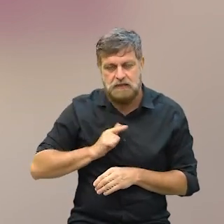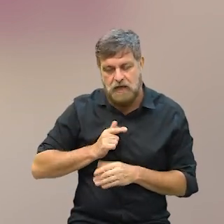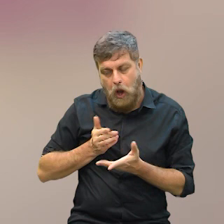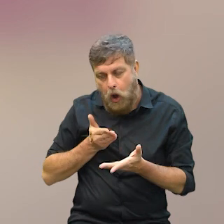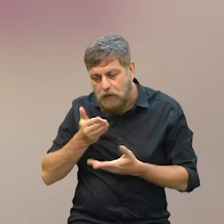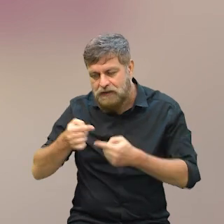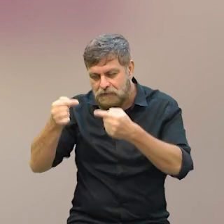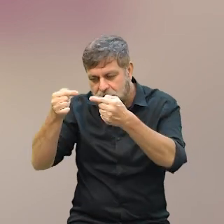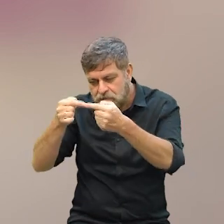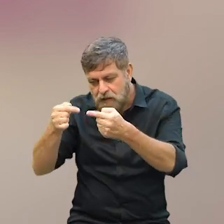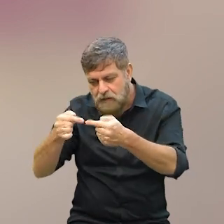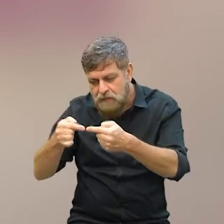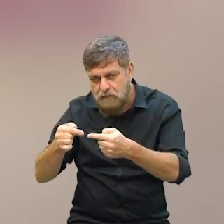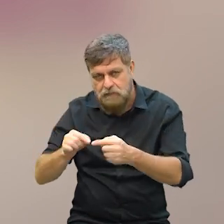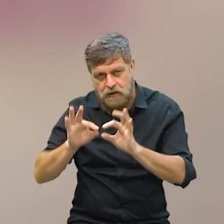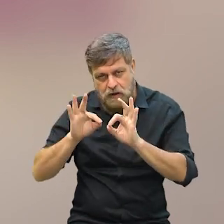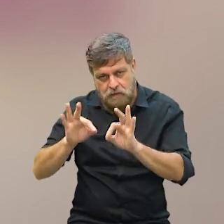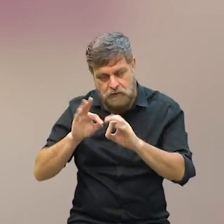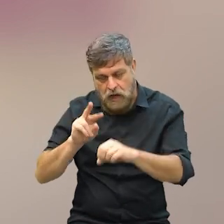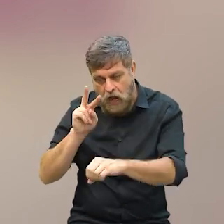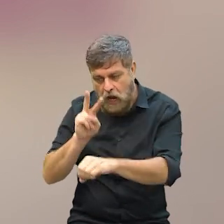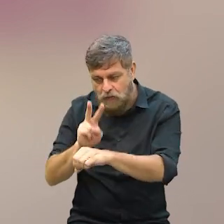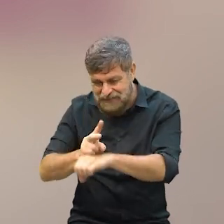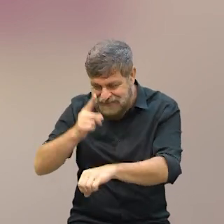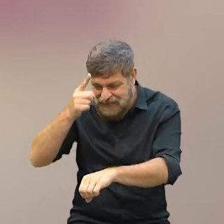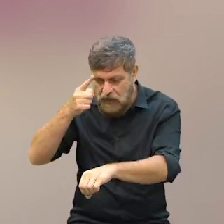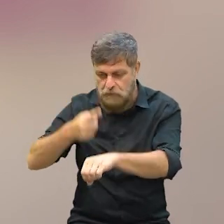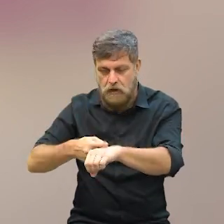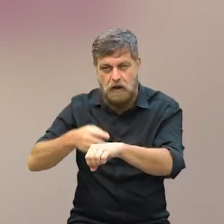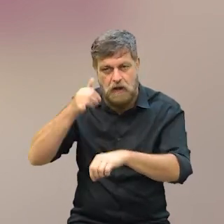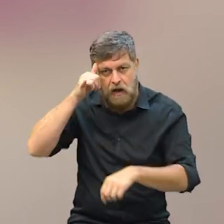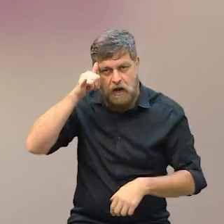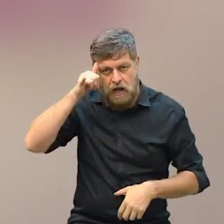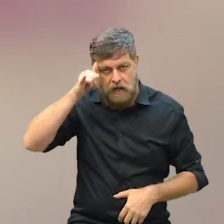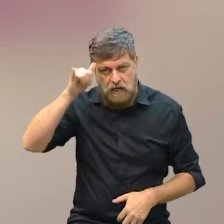tratamento adequado para tratar aquele momento e evitar